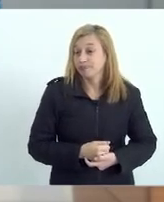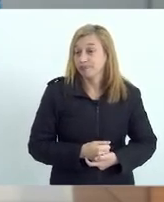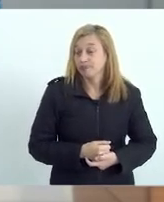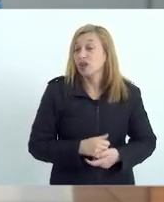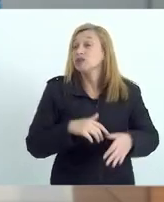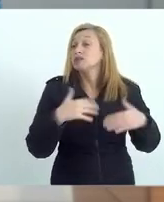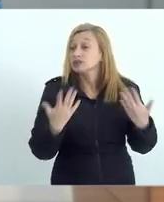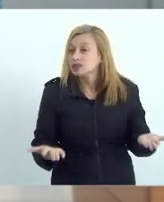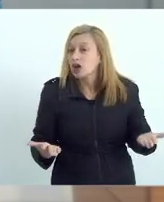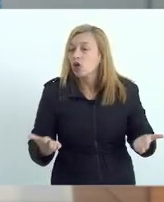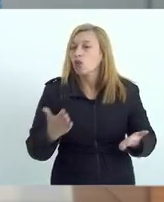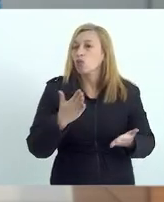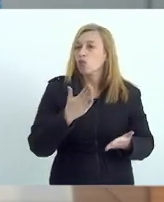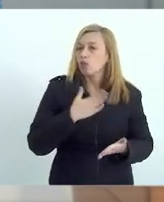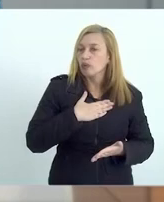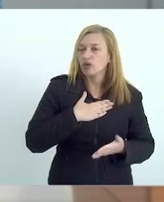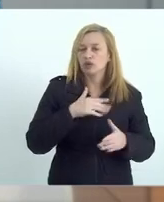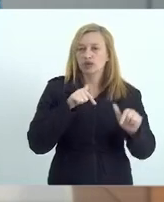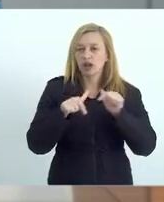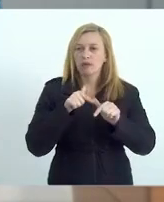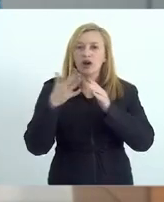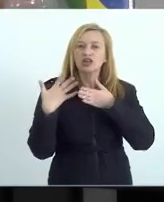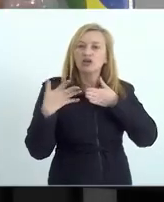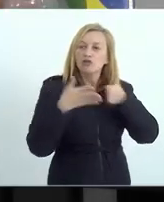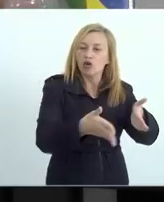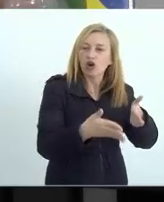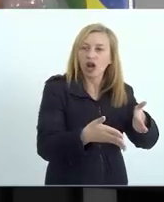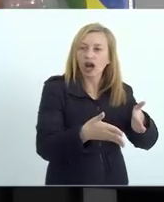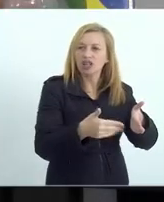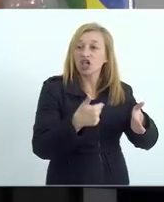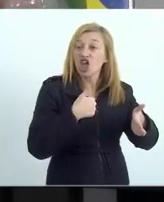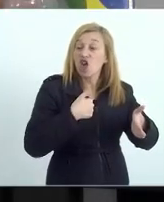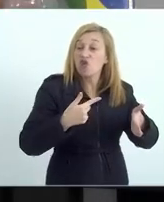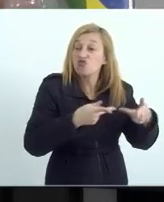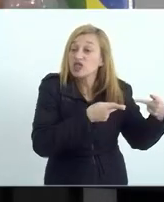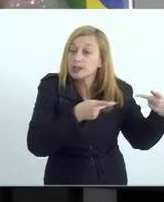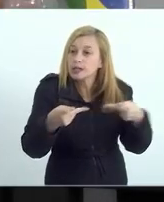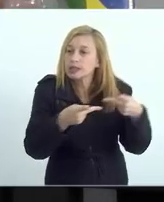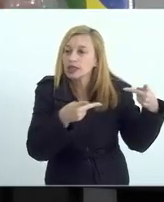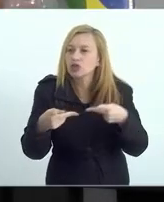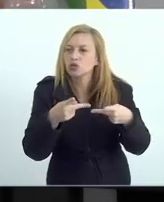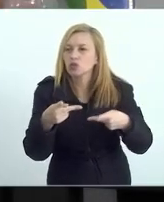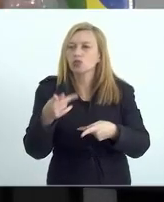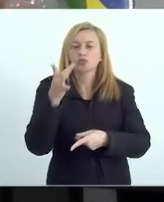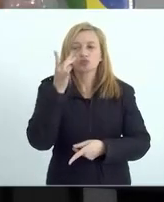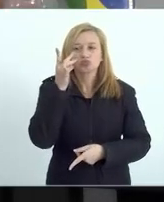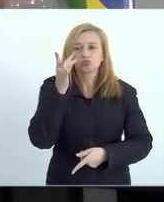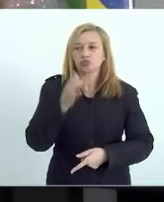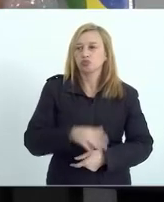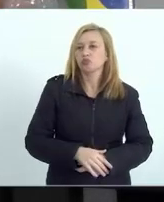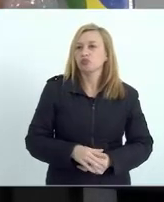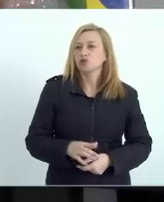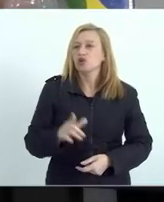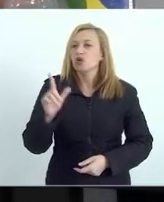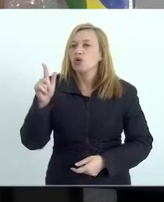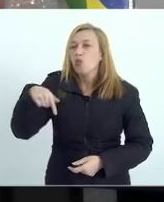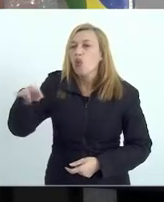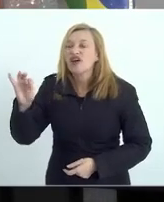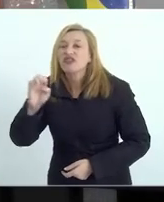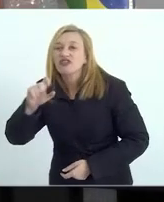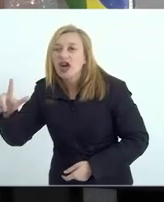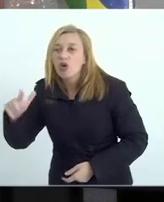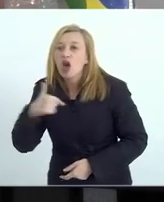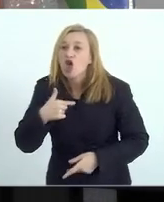bom então o meu comando está voltado para isso eu visito pessoalmente os quartéis